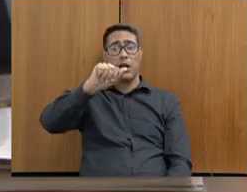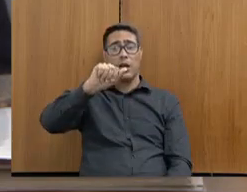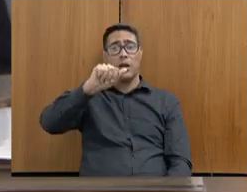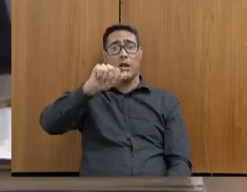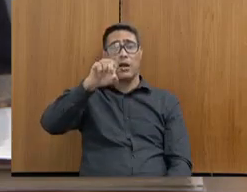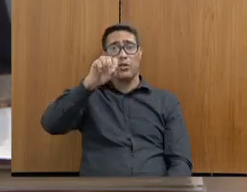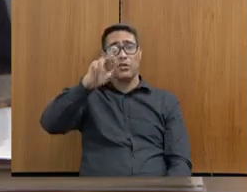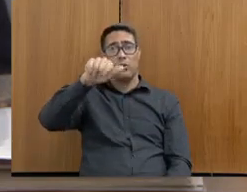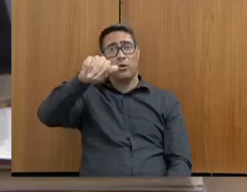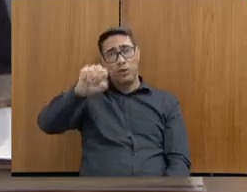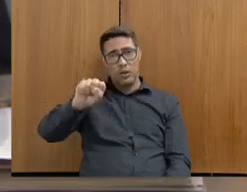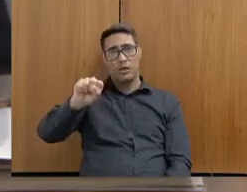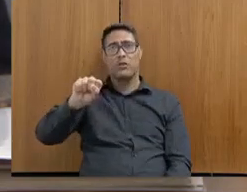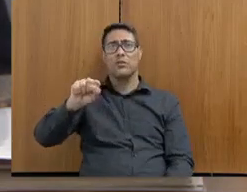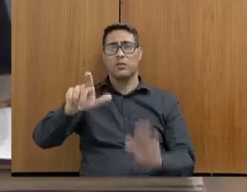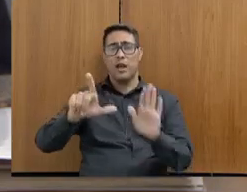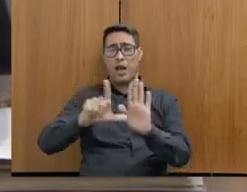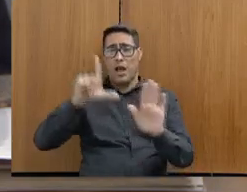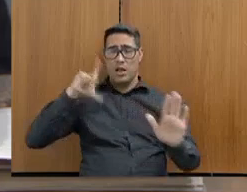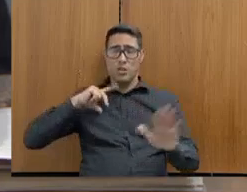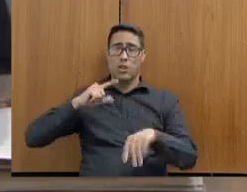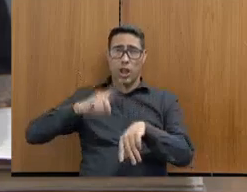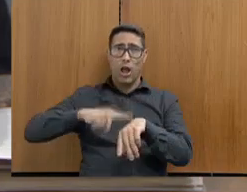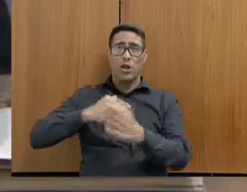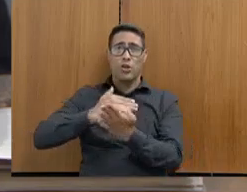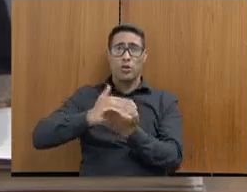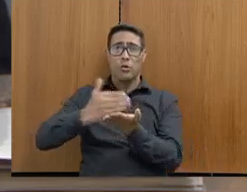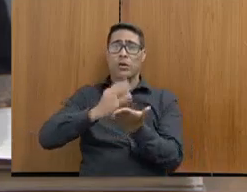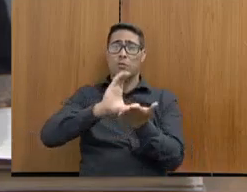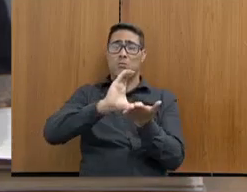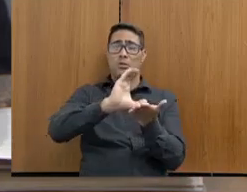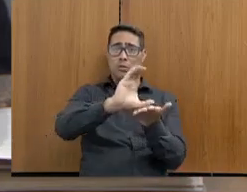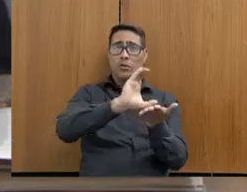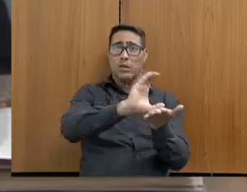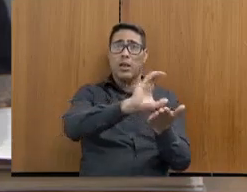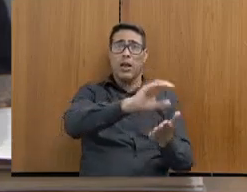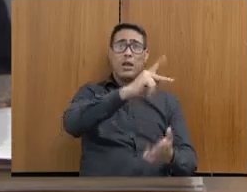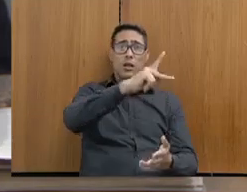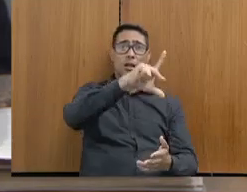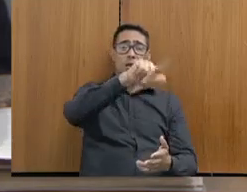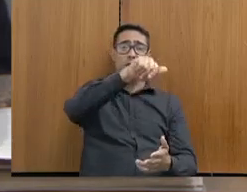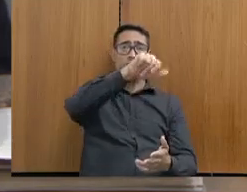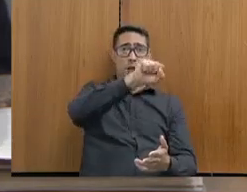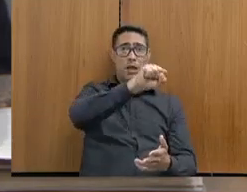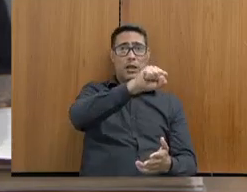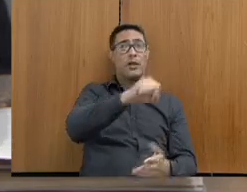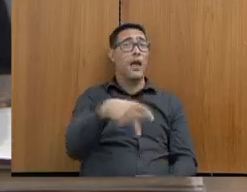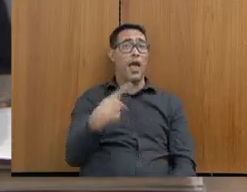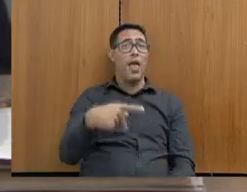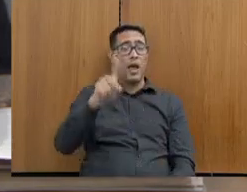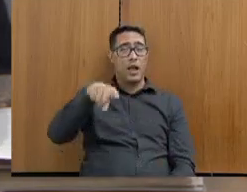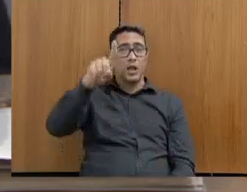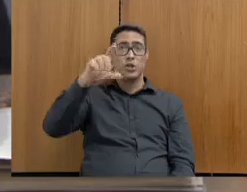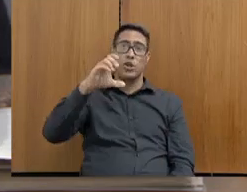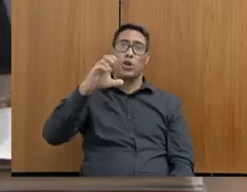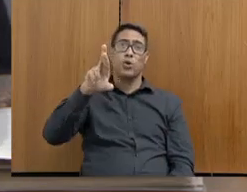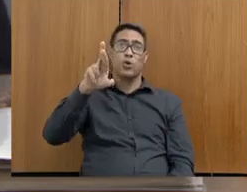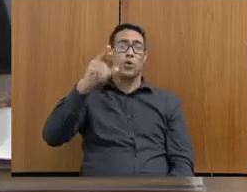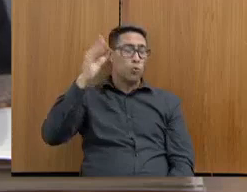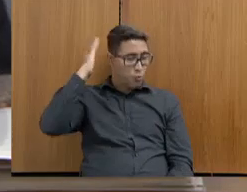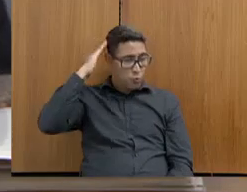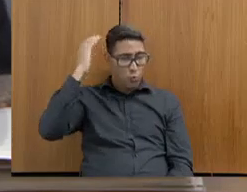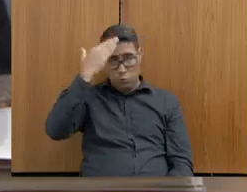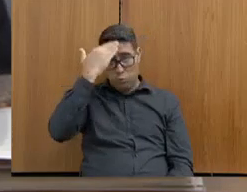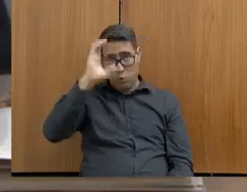Desde Quando iniciou esses incentivo as placas dessas locadoras era de Curitiba e de Manaus na época